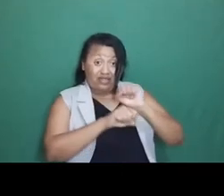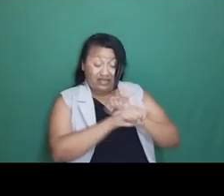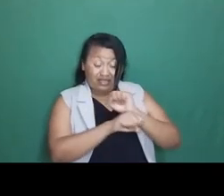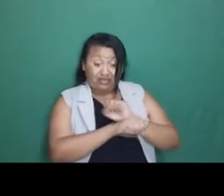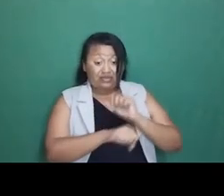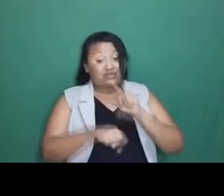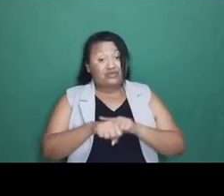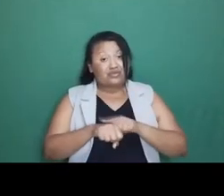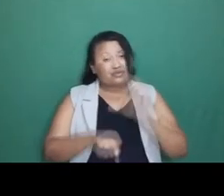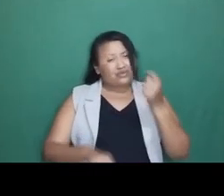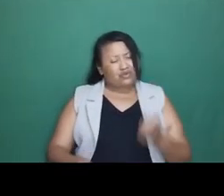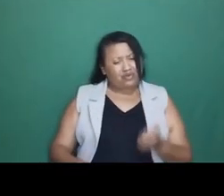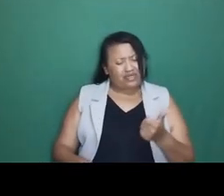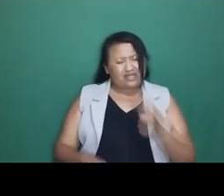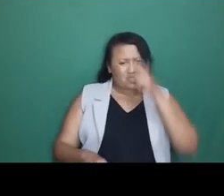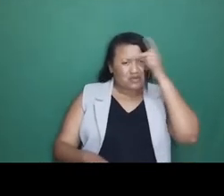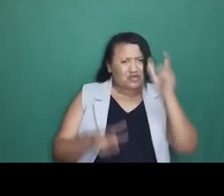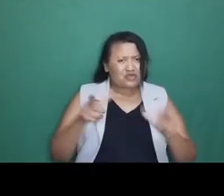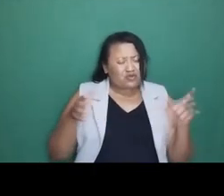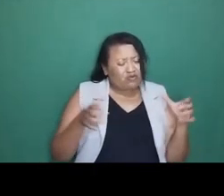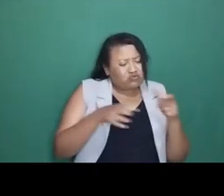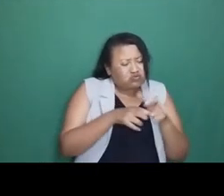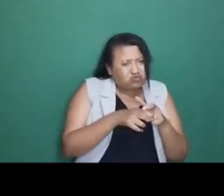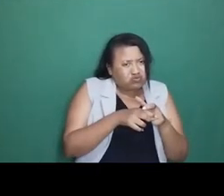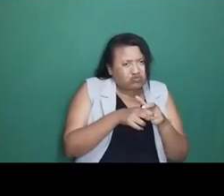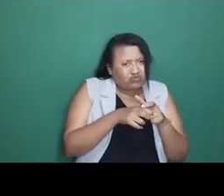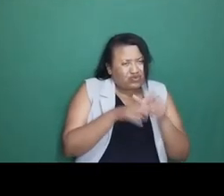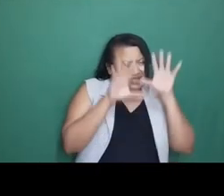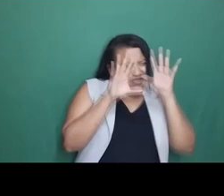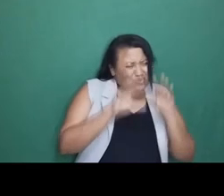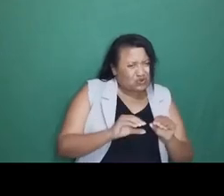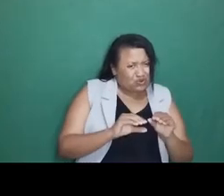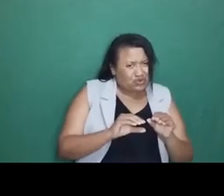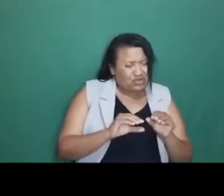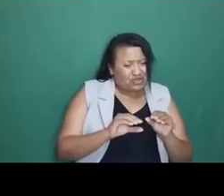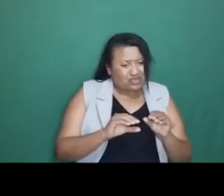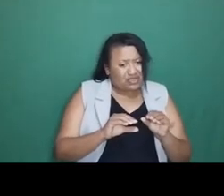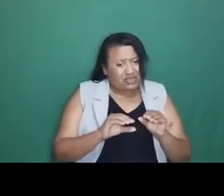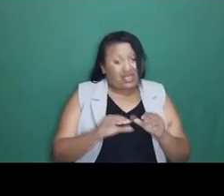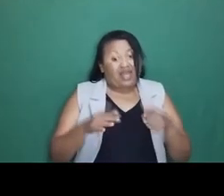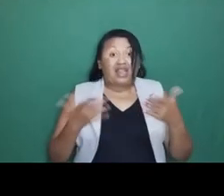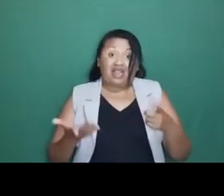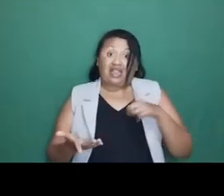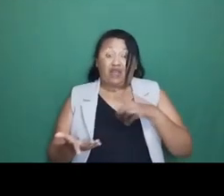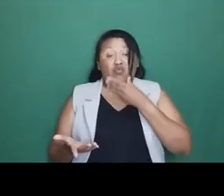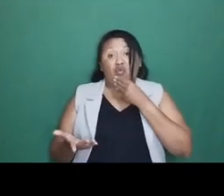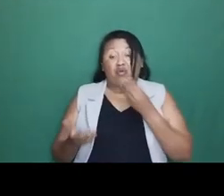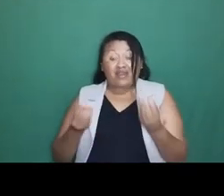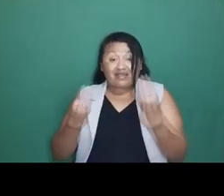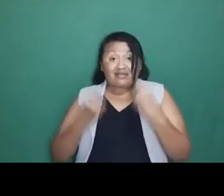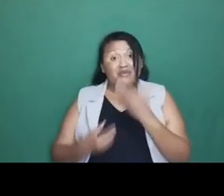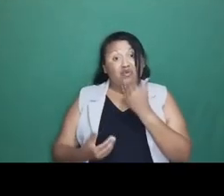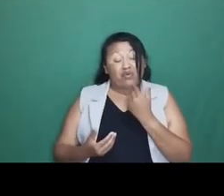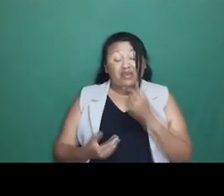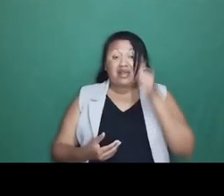se amontoaram um espaço reduzido e escuro a um homem recebendo alimento uma mulher